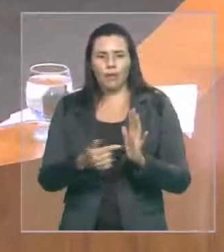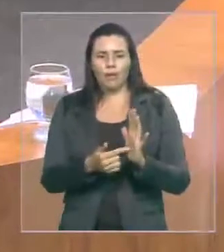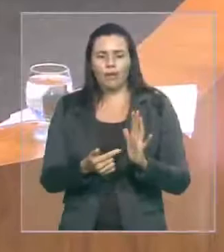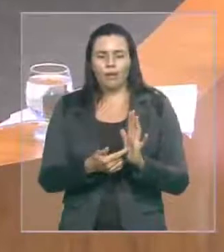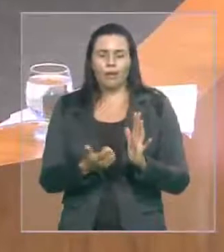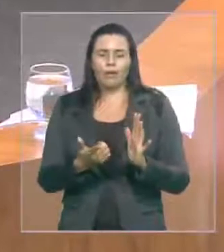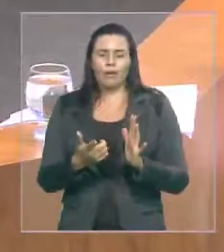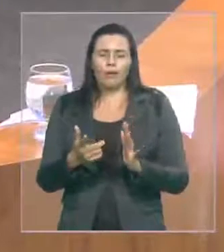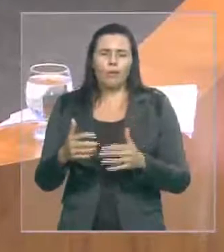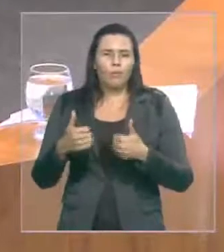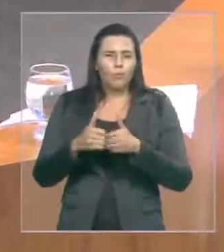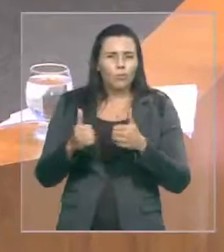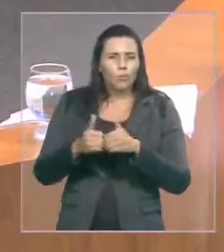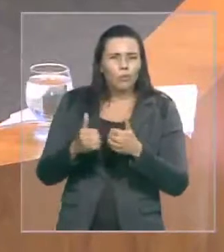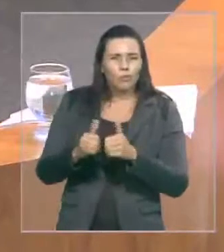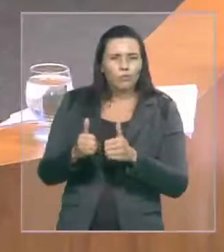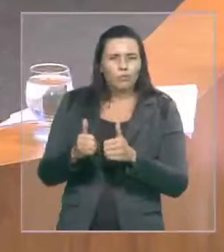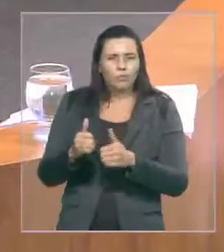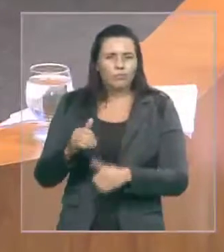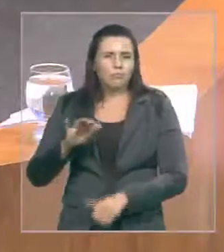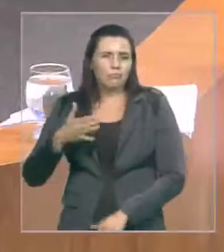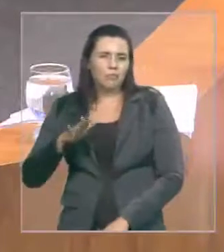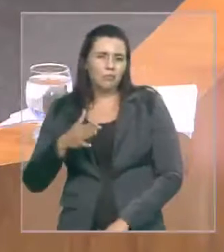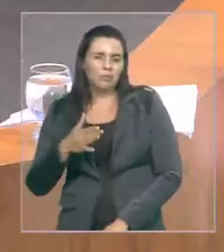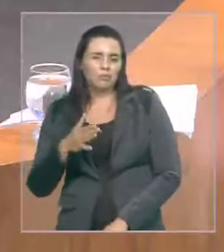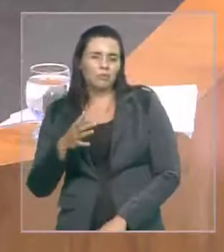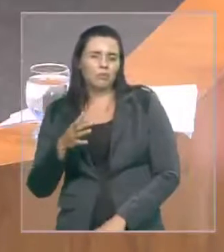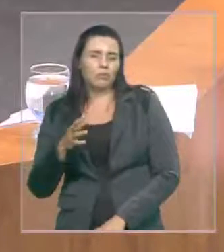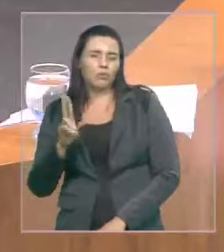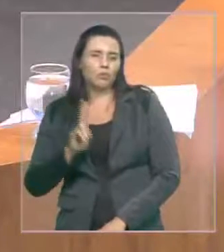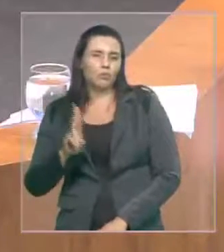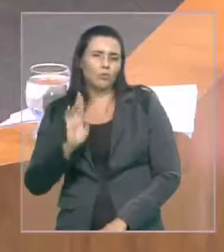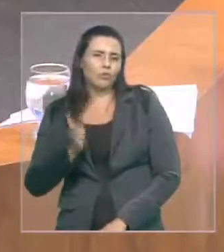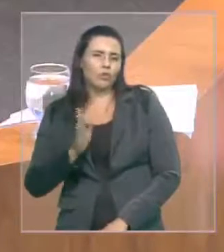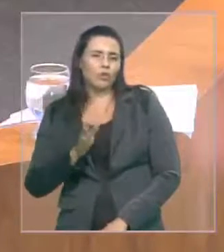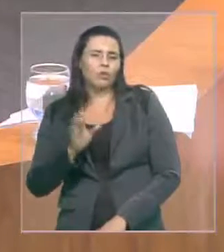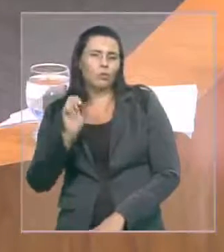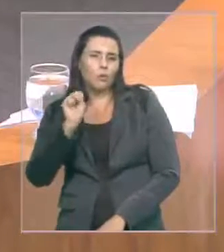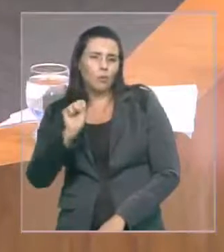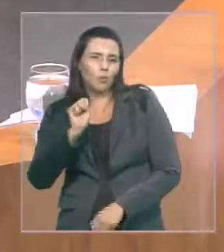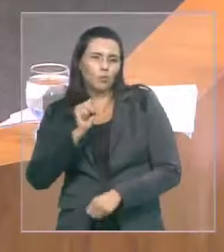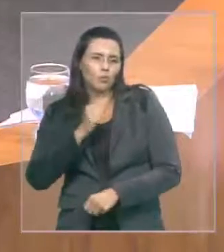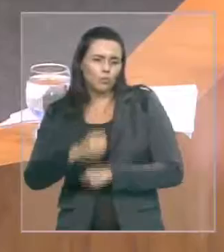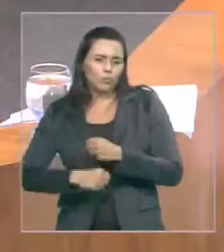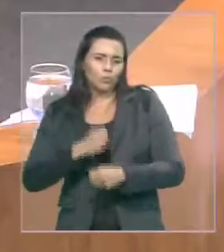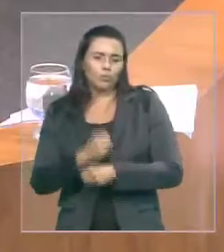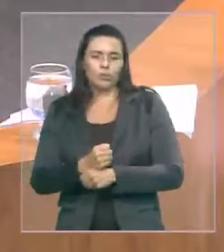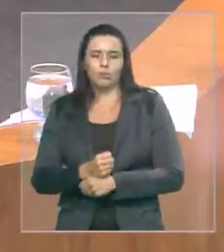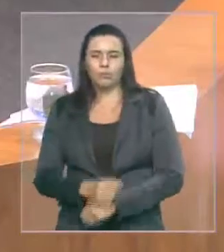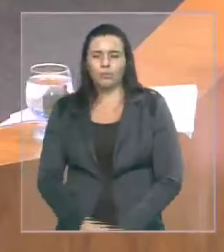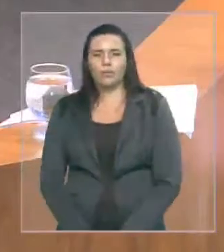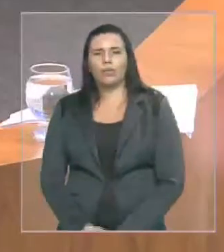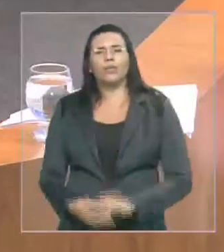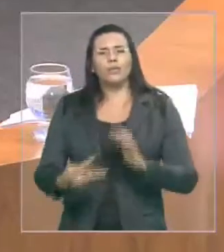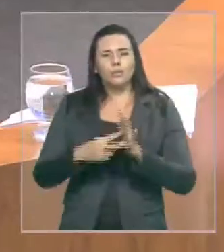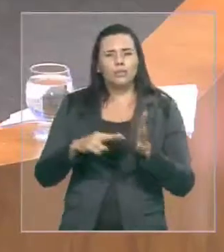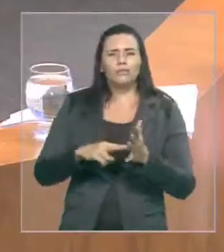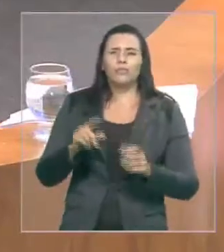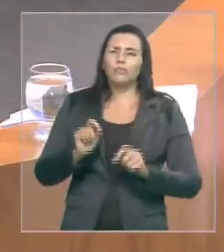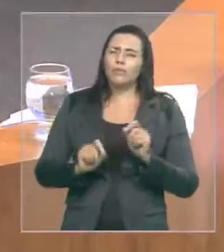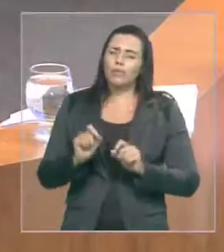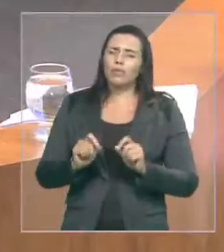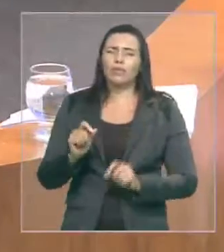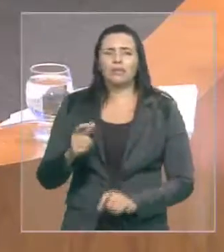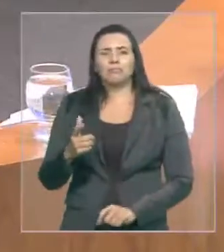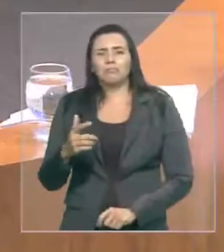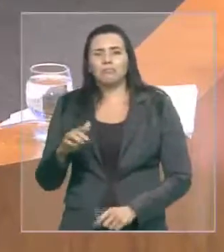8 anos. Isso é média. Significa que Pode ter ônibus de 14 anos, de 20